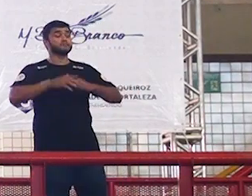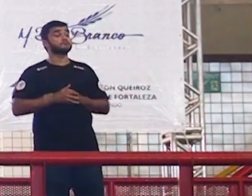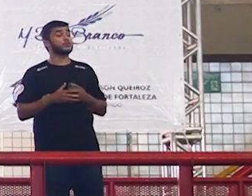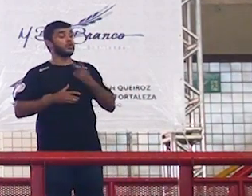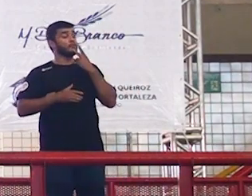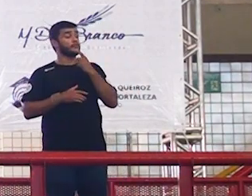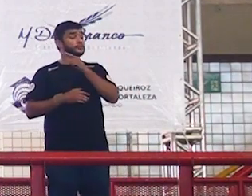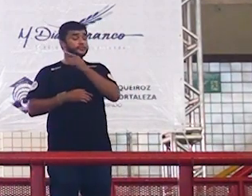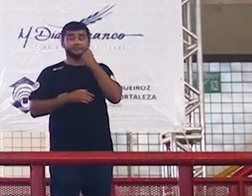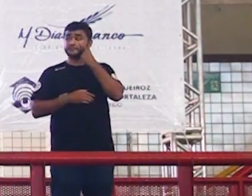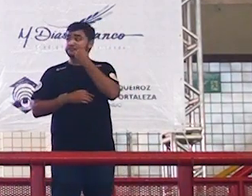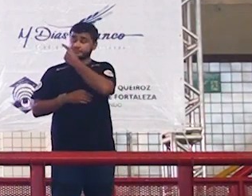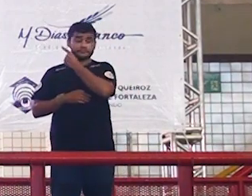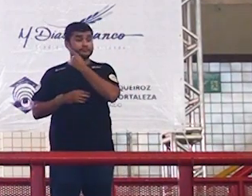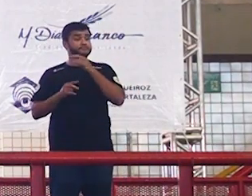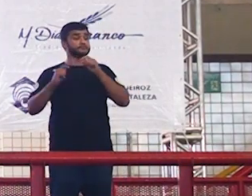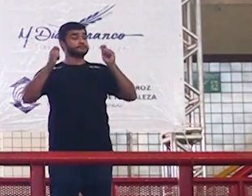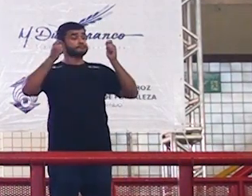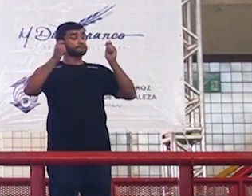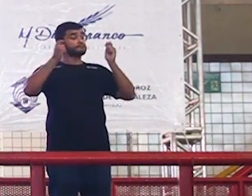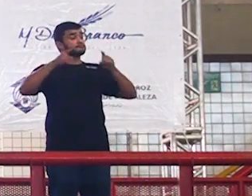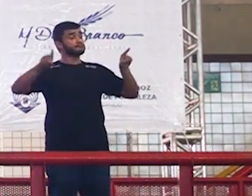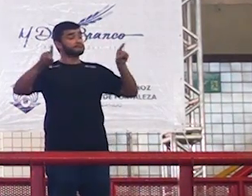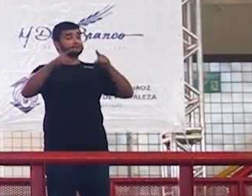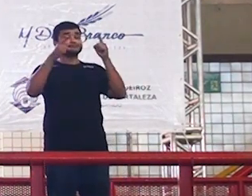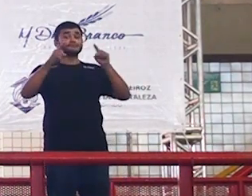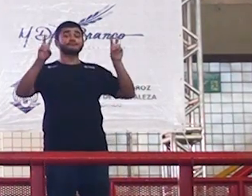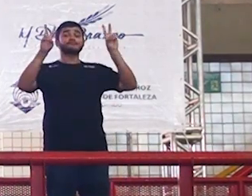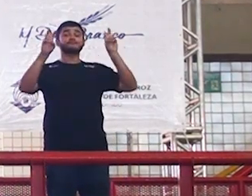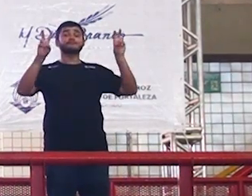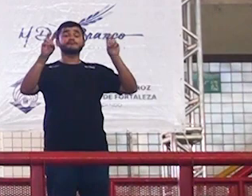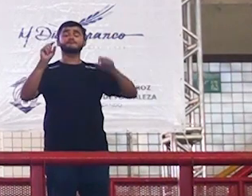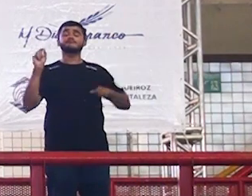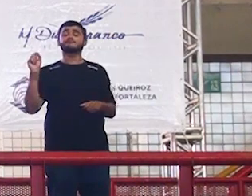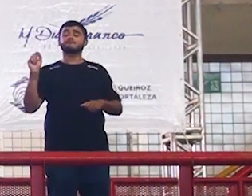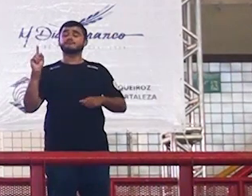Você está vendo que a música está falando de quê, pessoal?